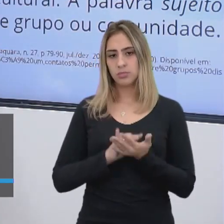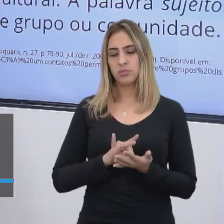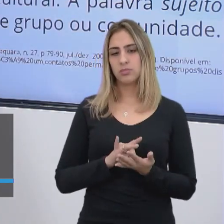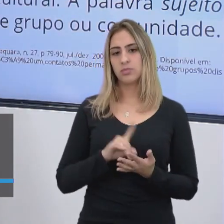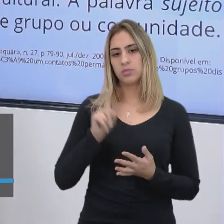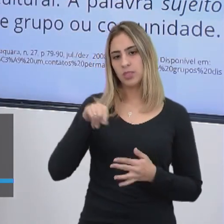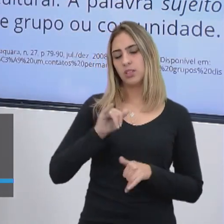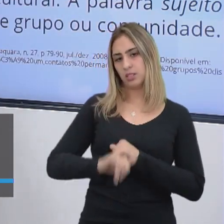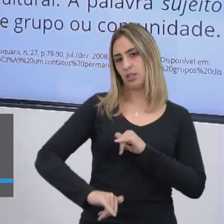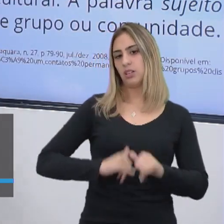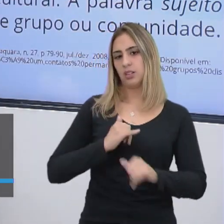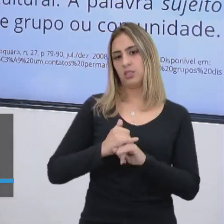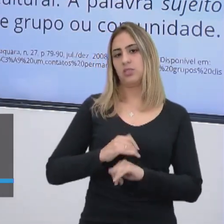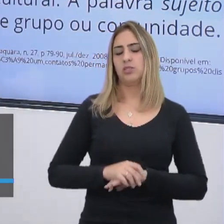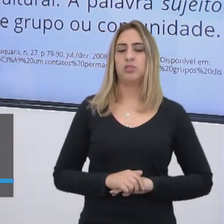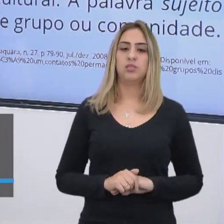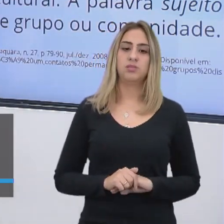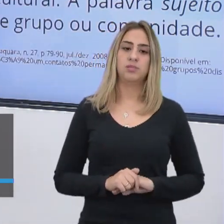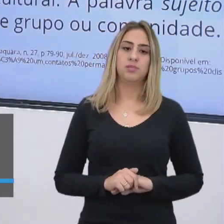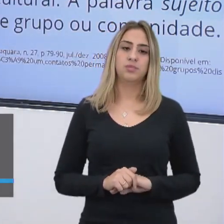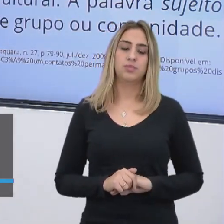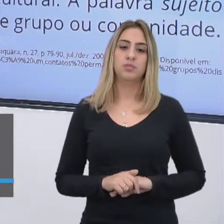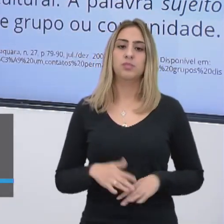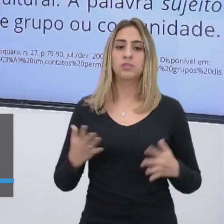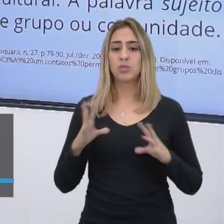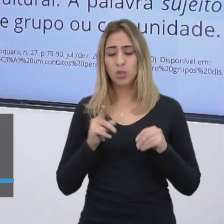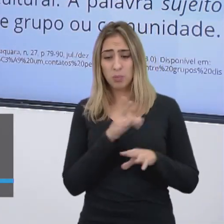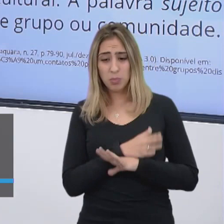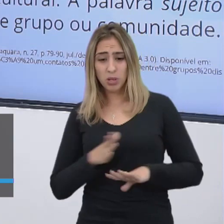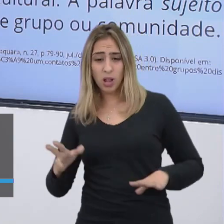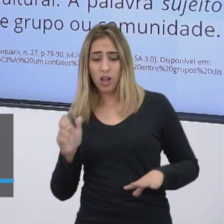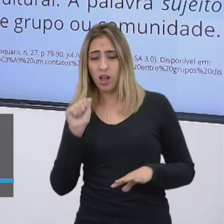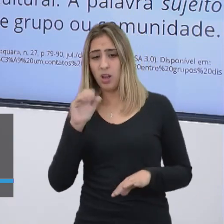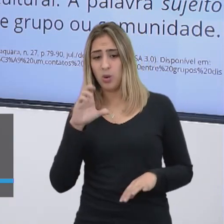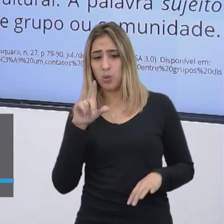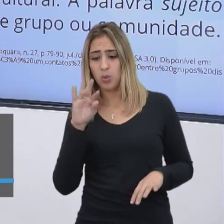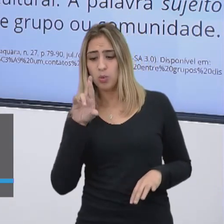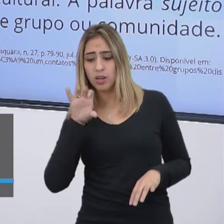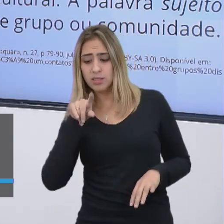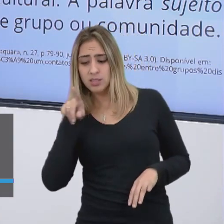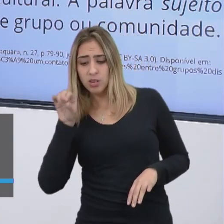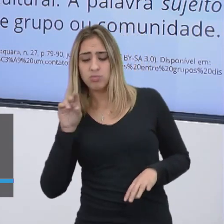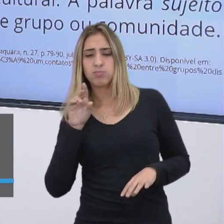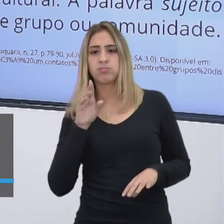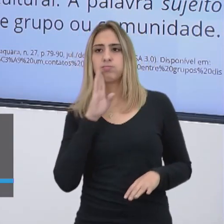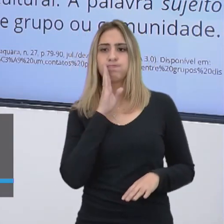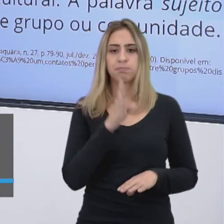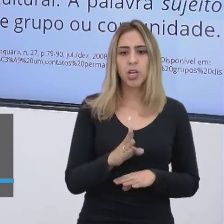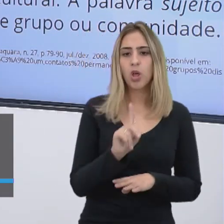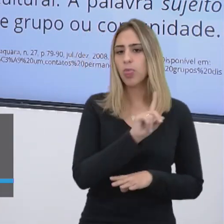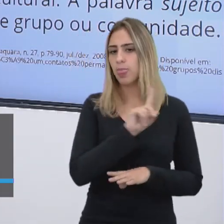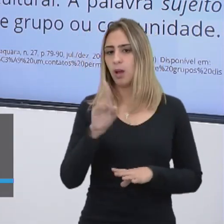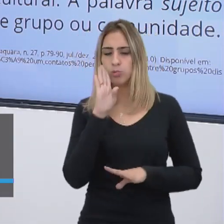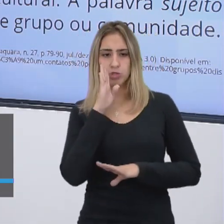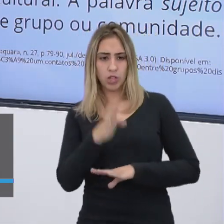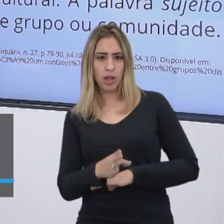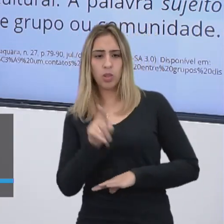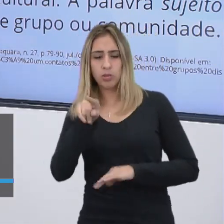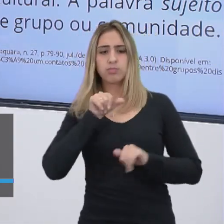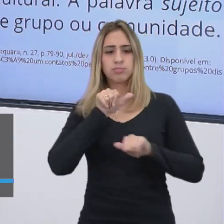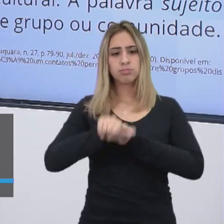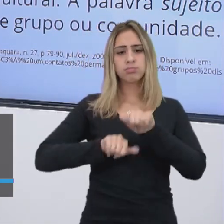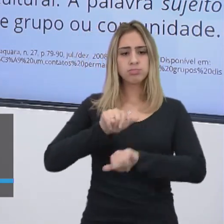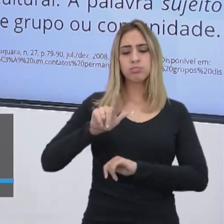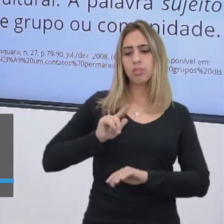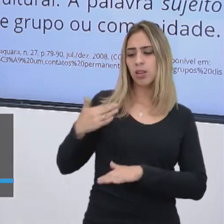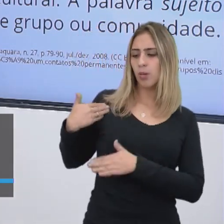a internet. E todos esses processos de aculturação, seja direto ou indireto, eles acabam